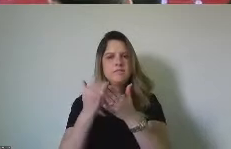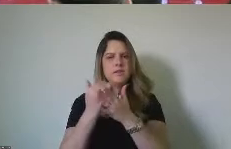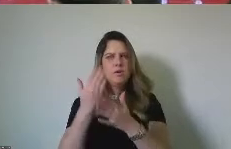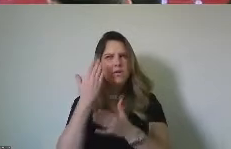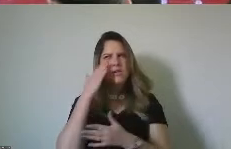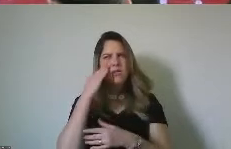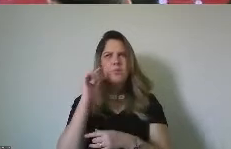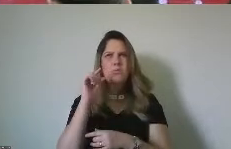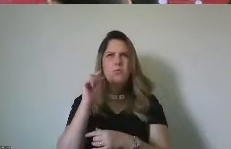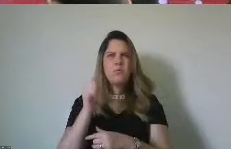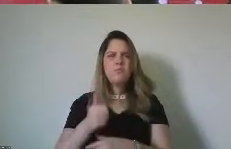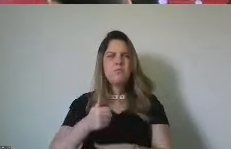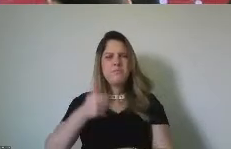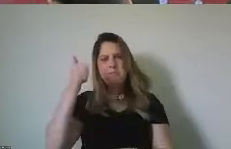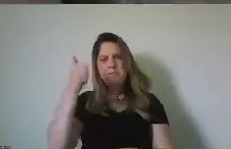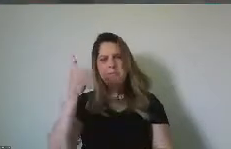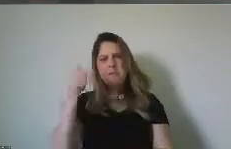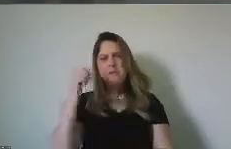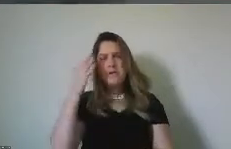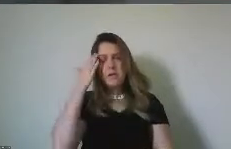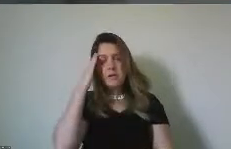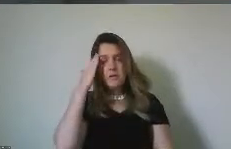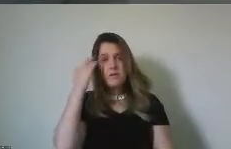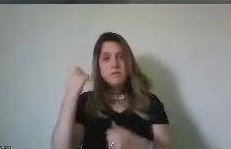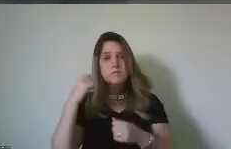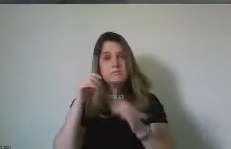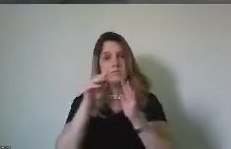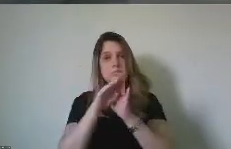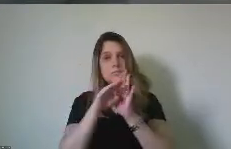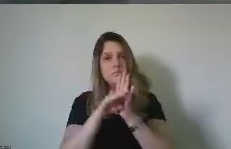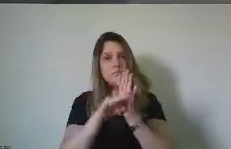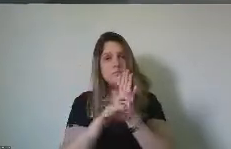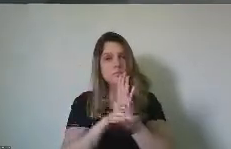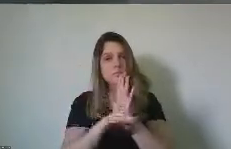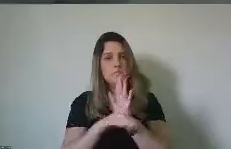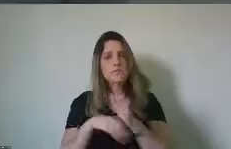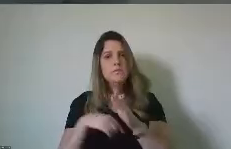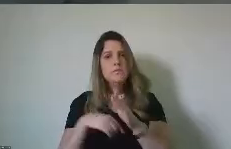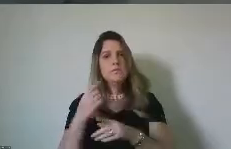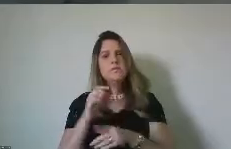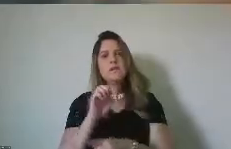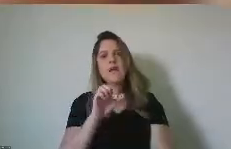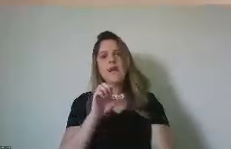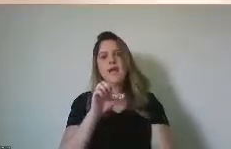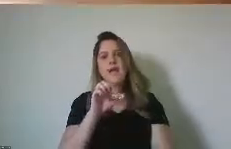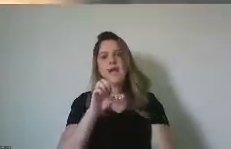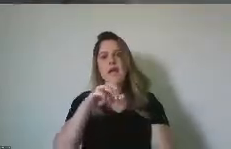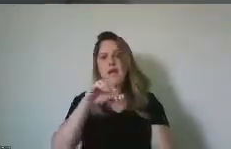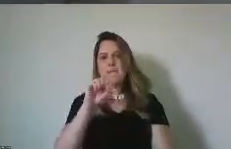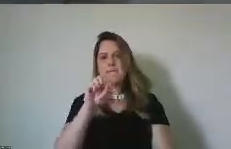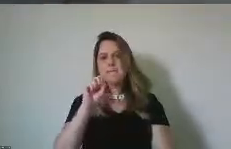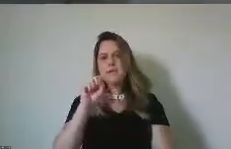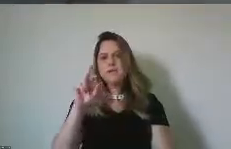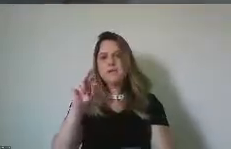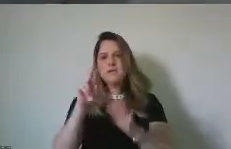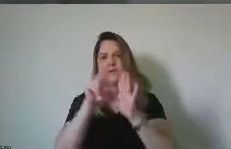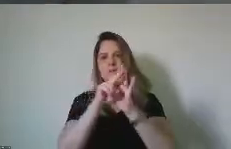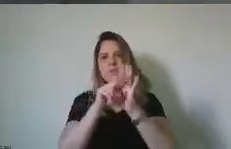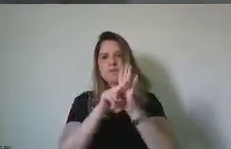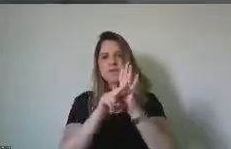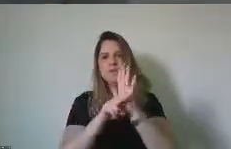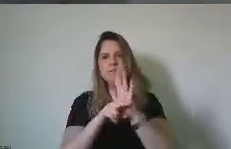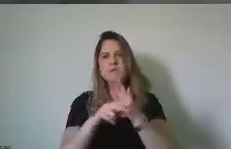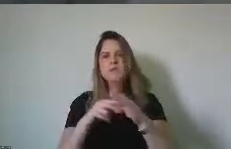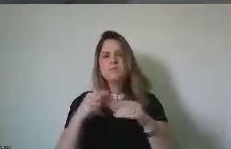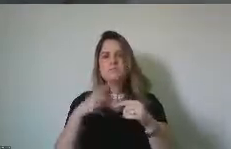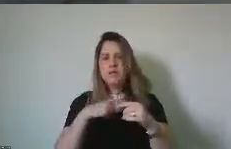pelo que ele entendeu as crises hídricas não afetam as transmissoras porque as receitas porque a remuneração é com base na disponibilidade